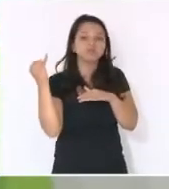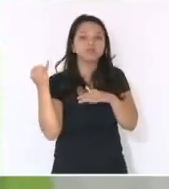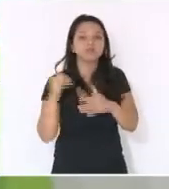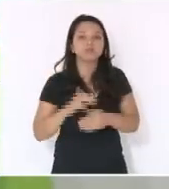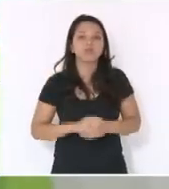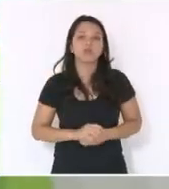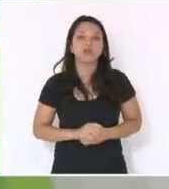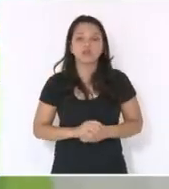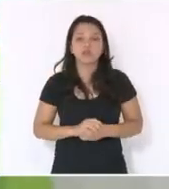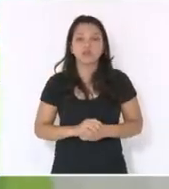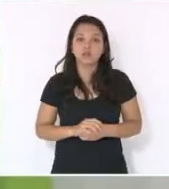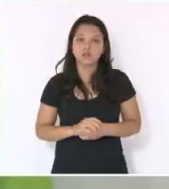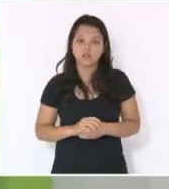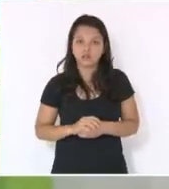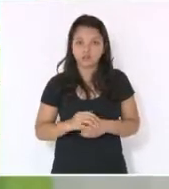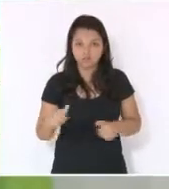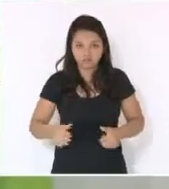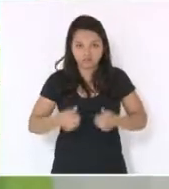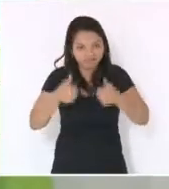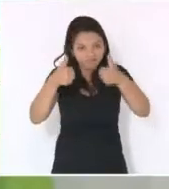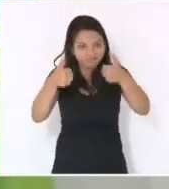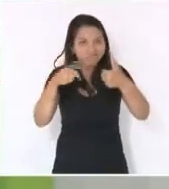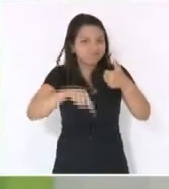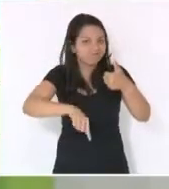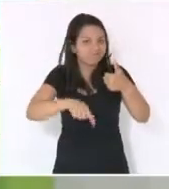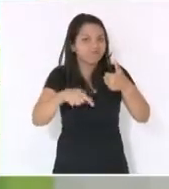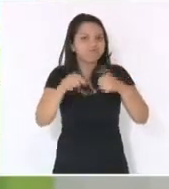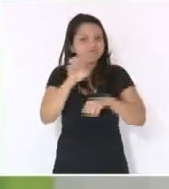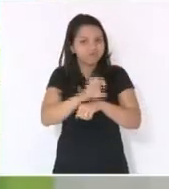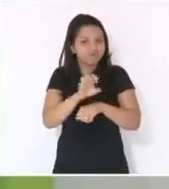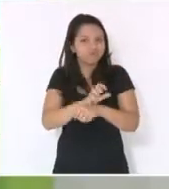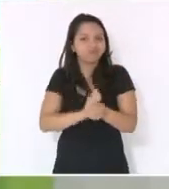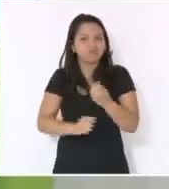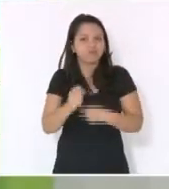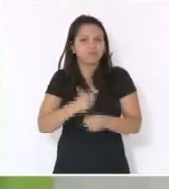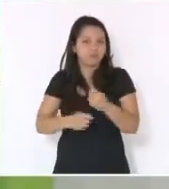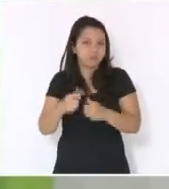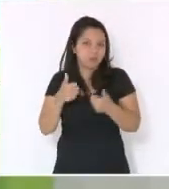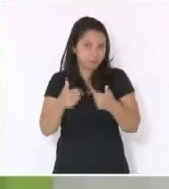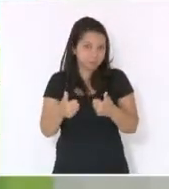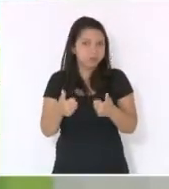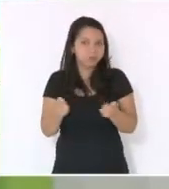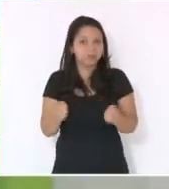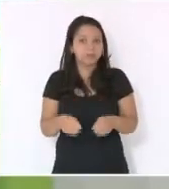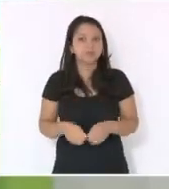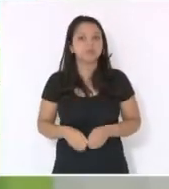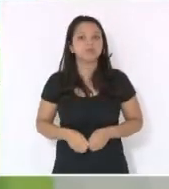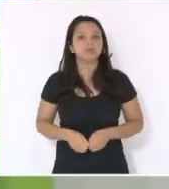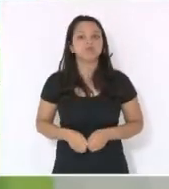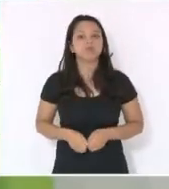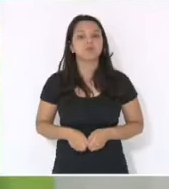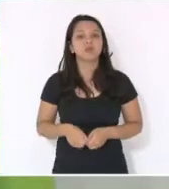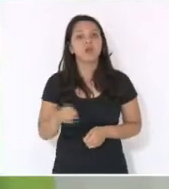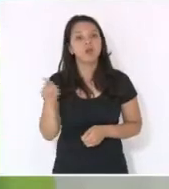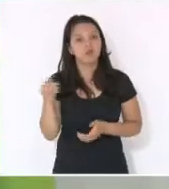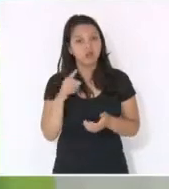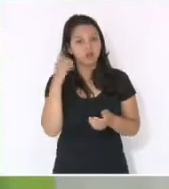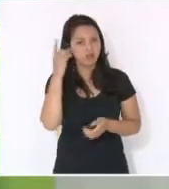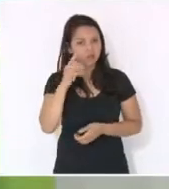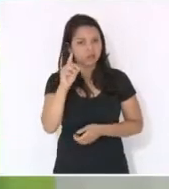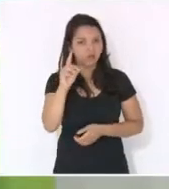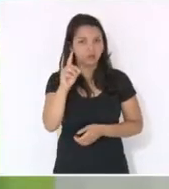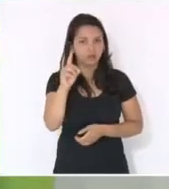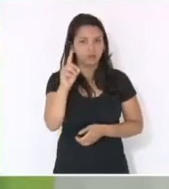desse sucesso econômico do nosso Estado. E o secretário Paulo Eli fez algo que nós